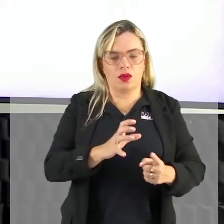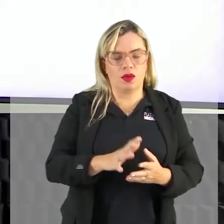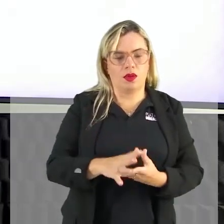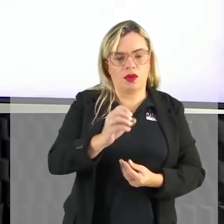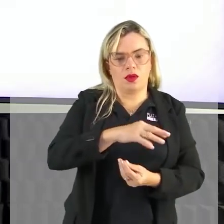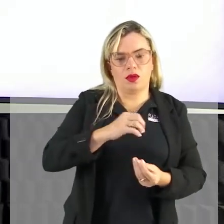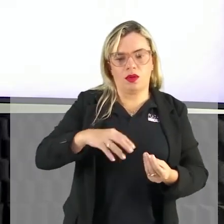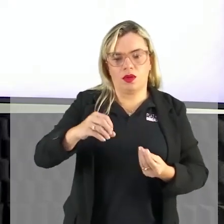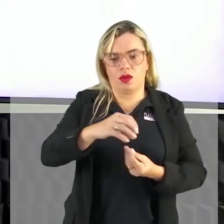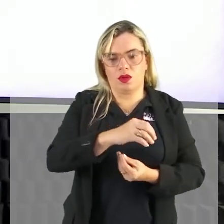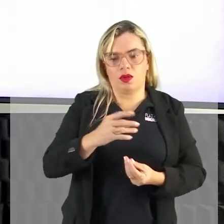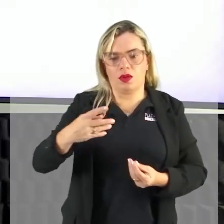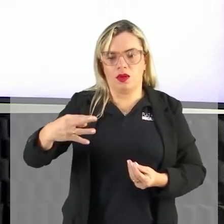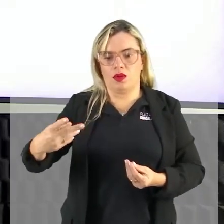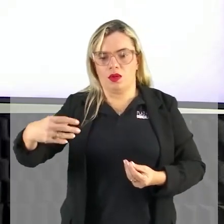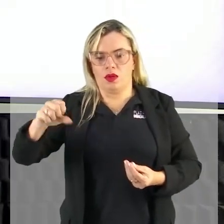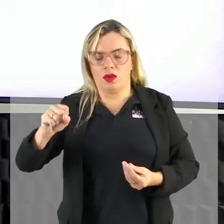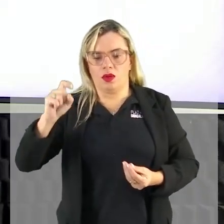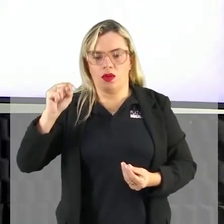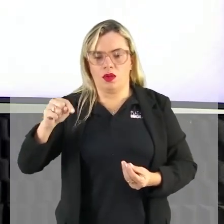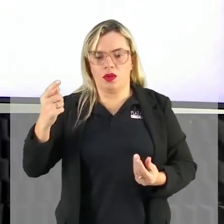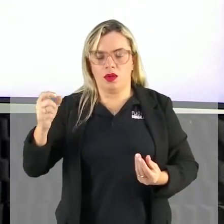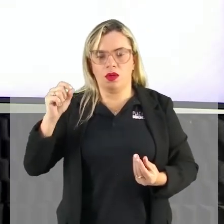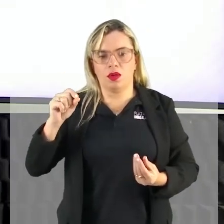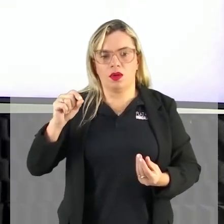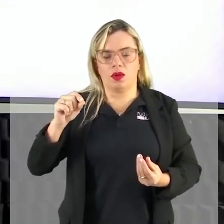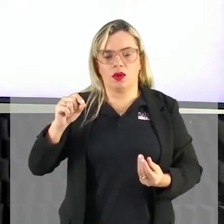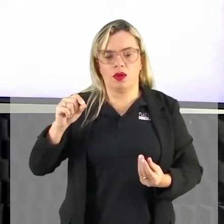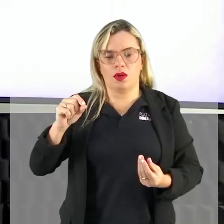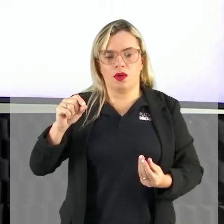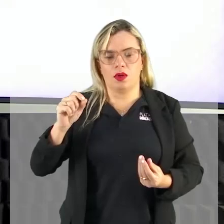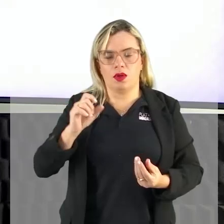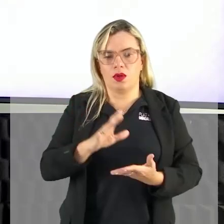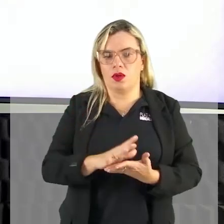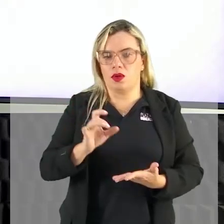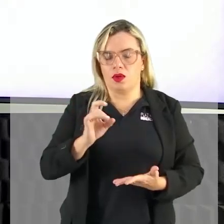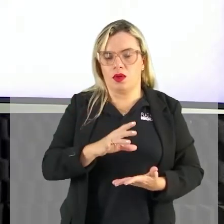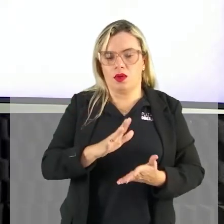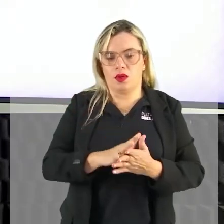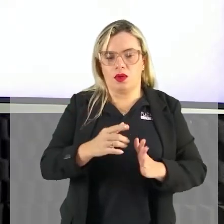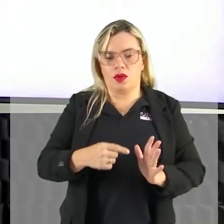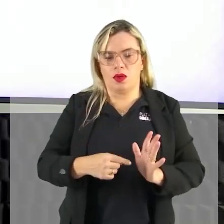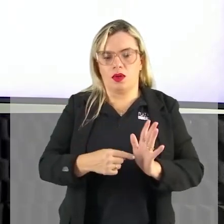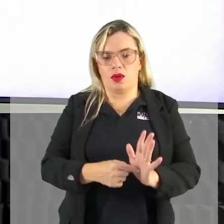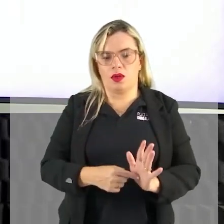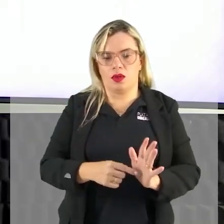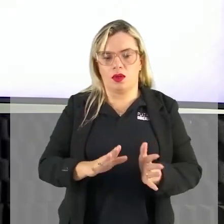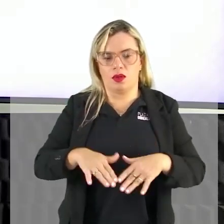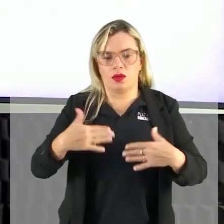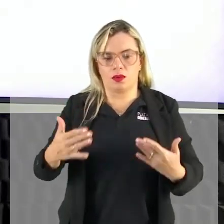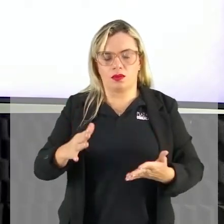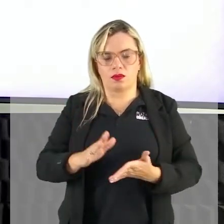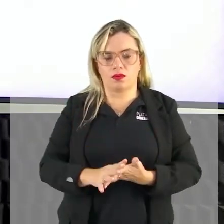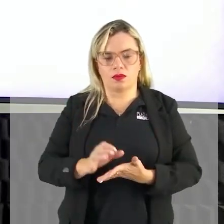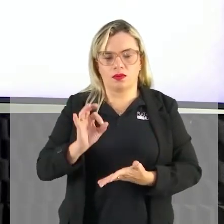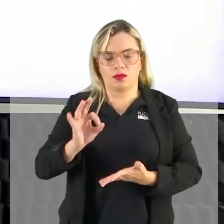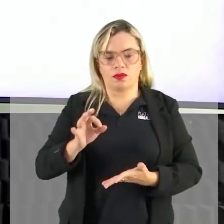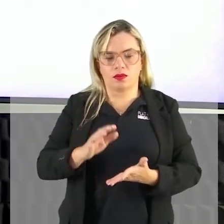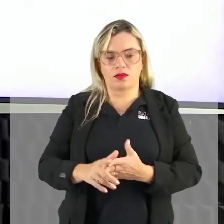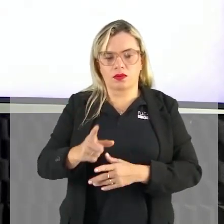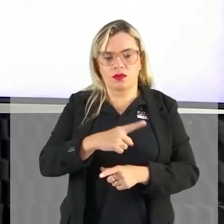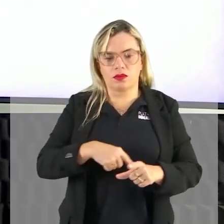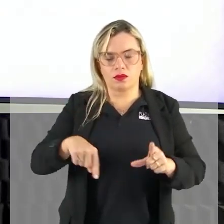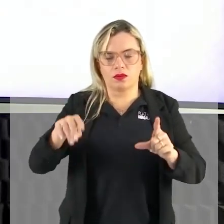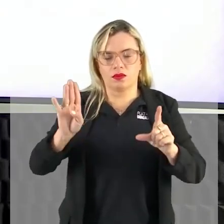capaz de atacar só os fungos, porque só os fungos vão apresentar, as bactérias não, certo?